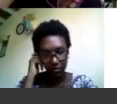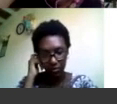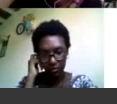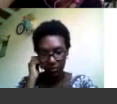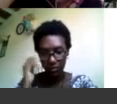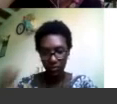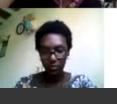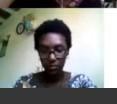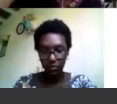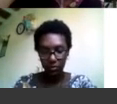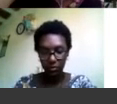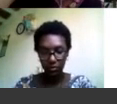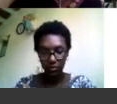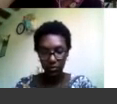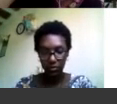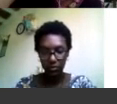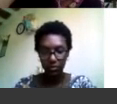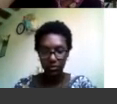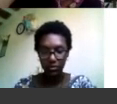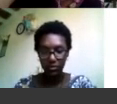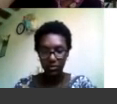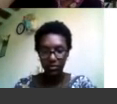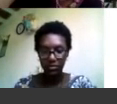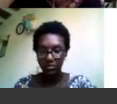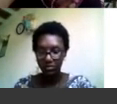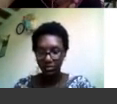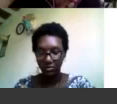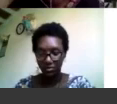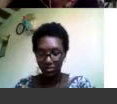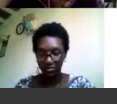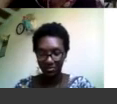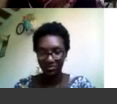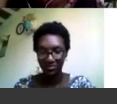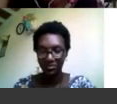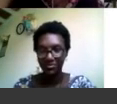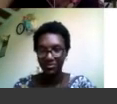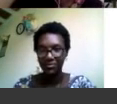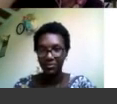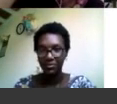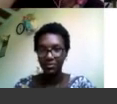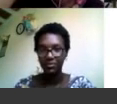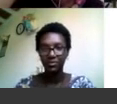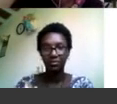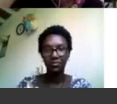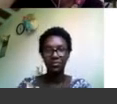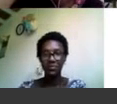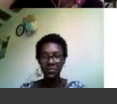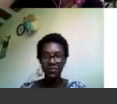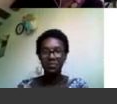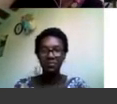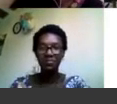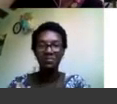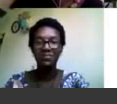vou me delongar, né, por conta da questão desses contratempos do tempo no remoto, né, por tudo isso, e até